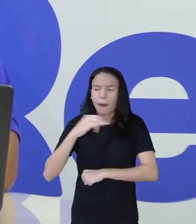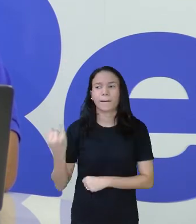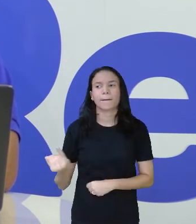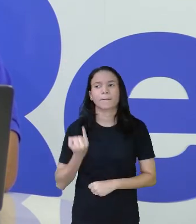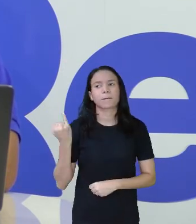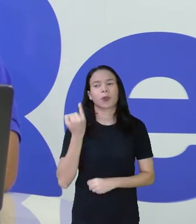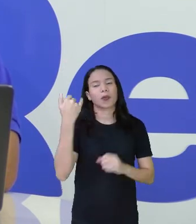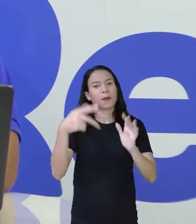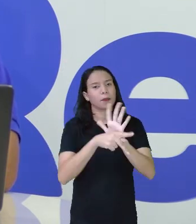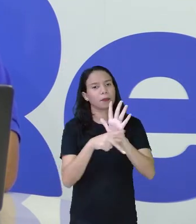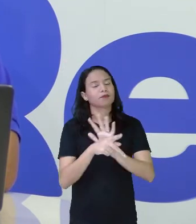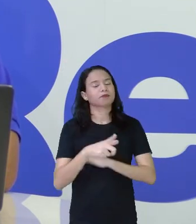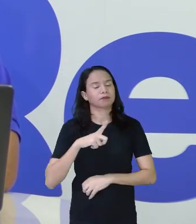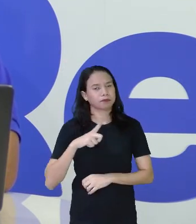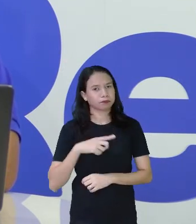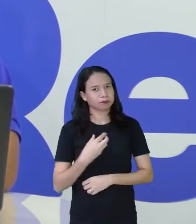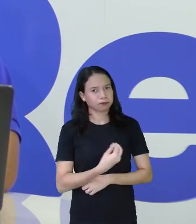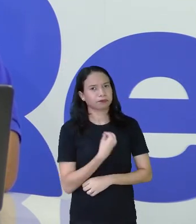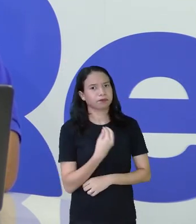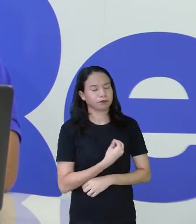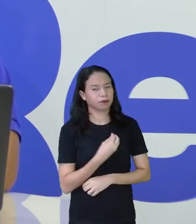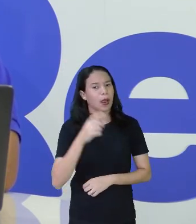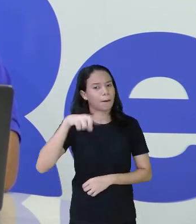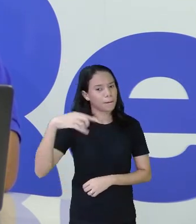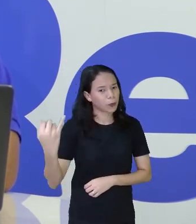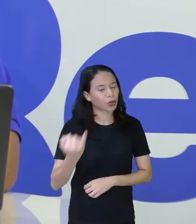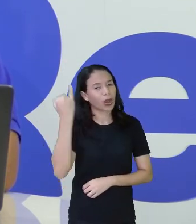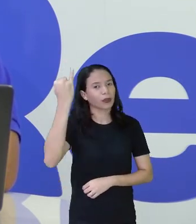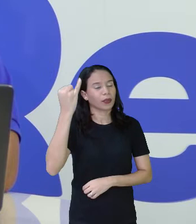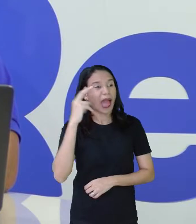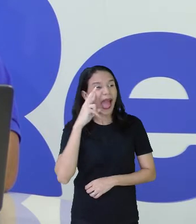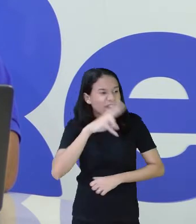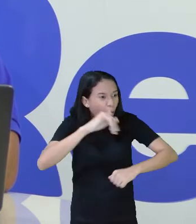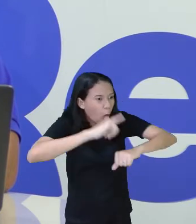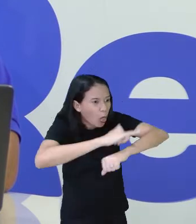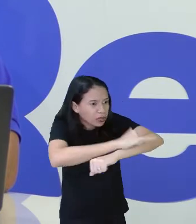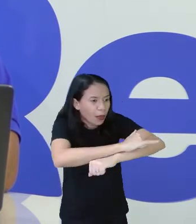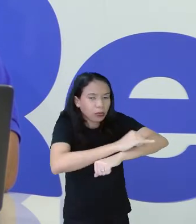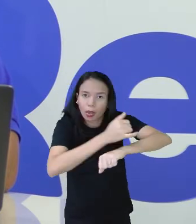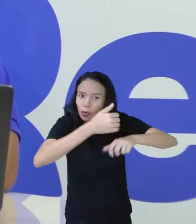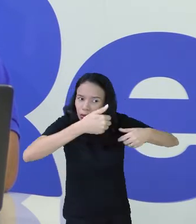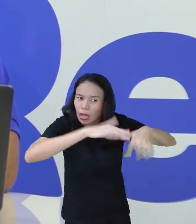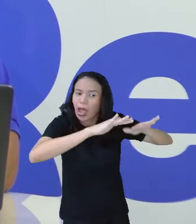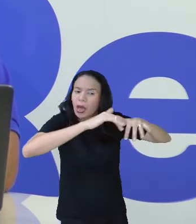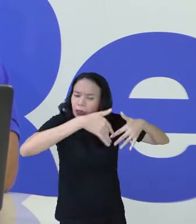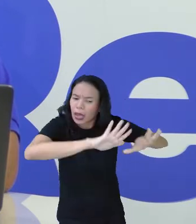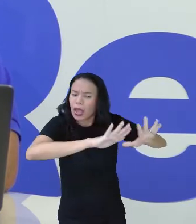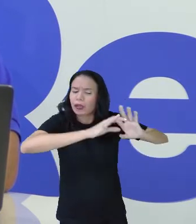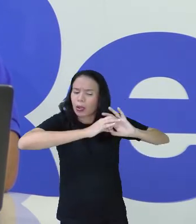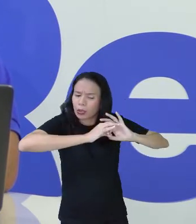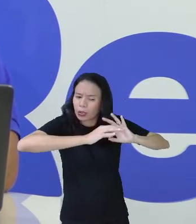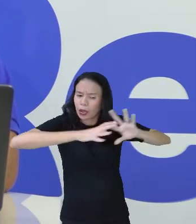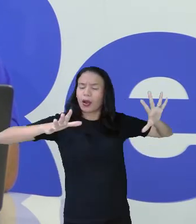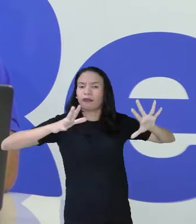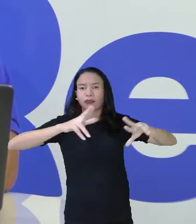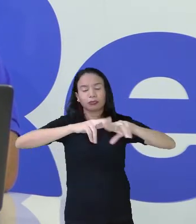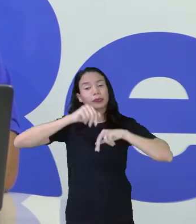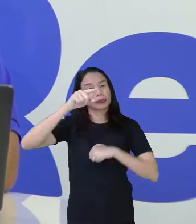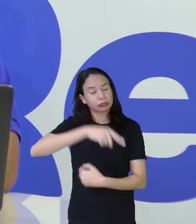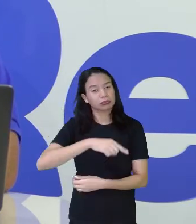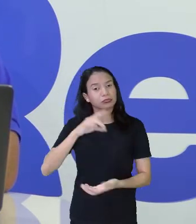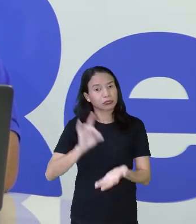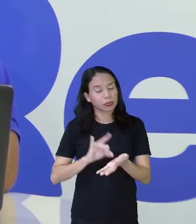importantes na cadeia alimentar, tá? Então, olha, quando vê um sapinho, deixa ele seguir o caminho dele, porque eles